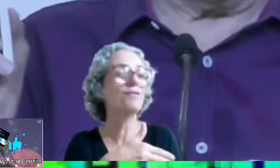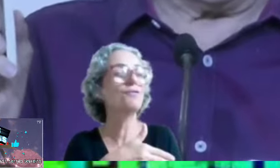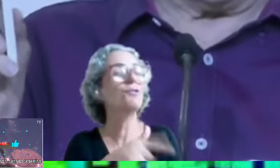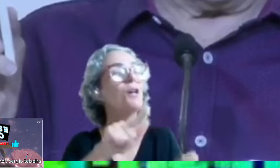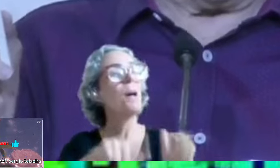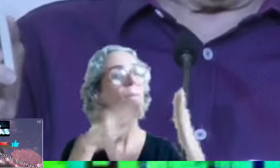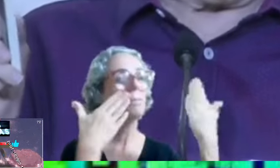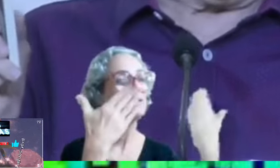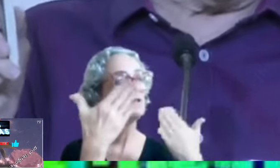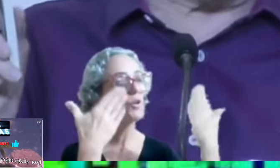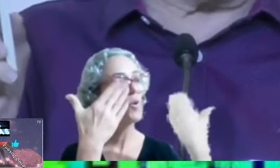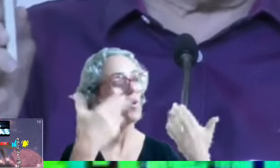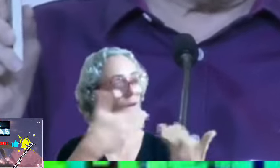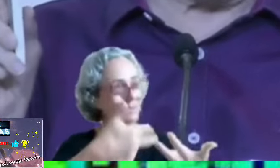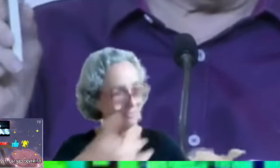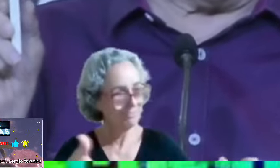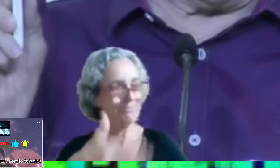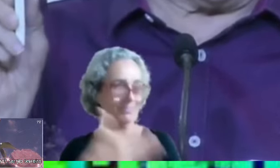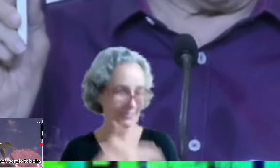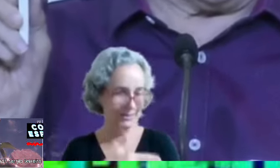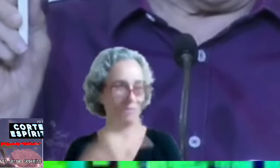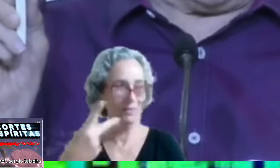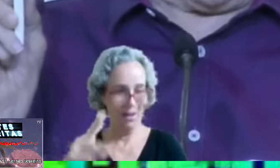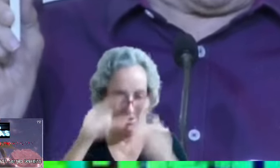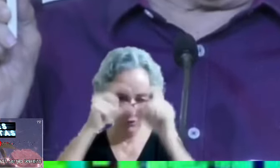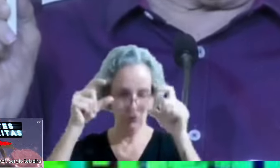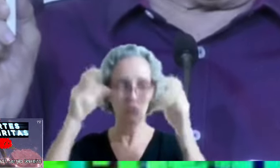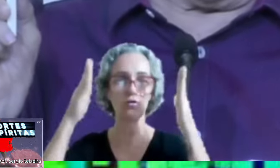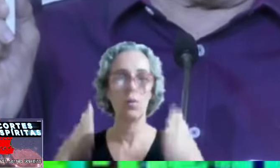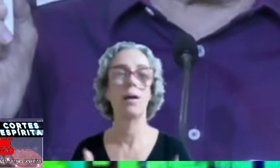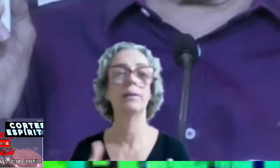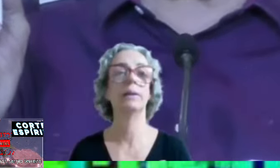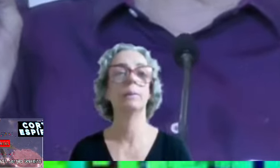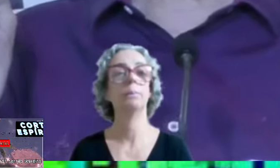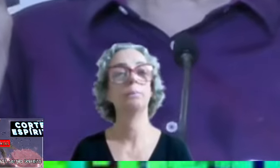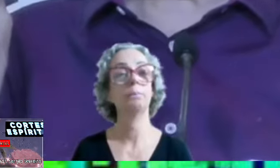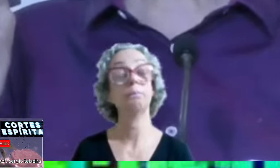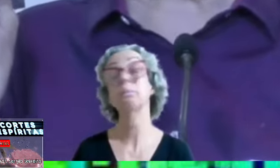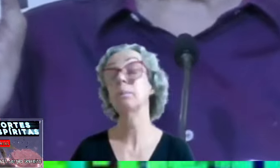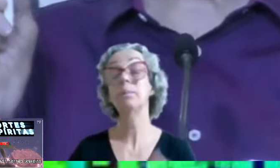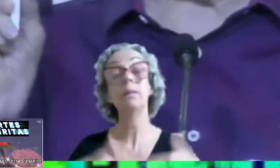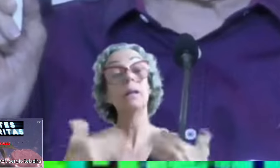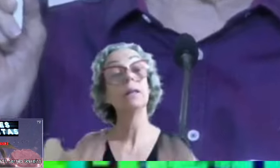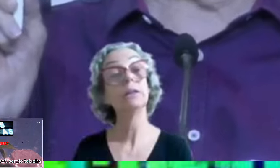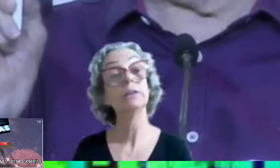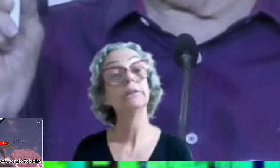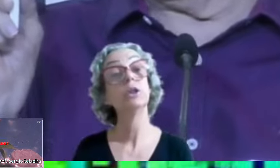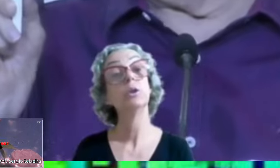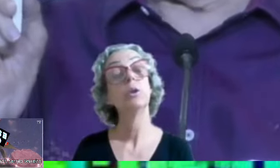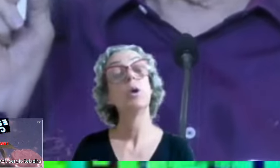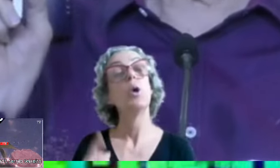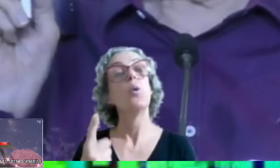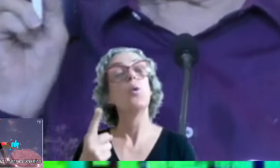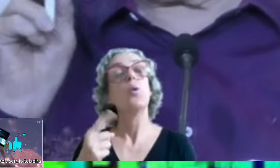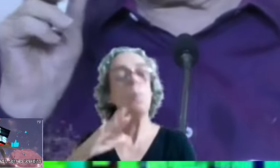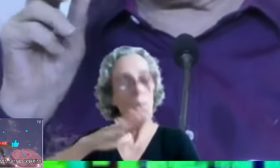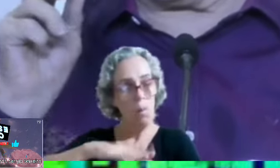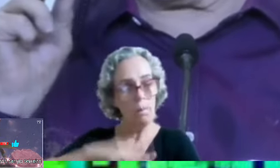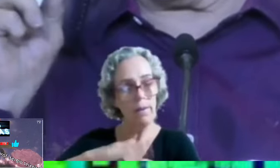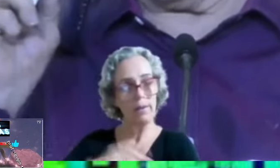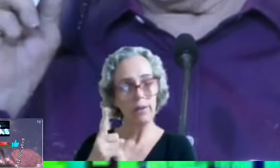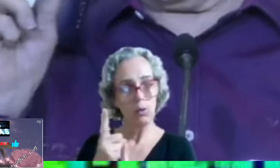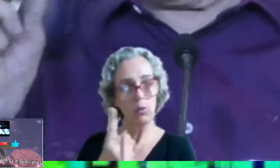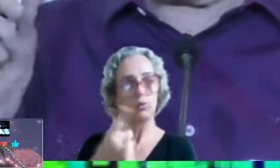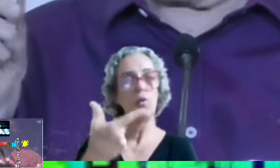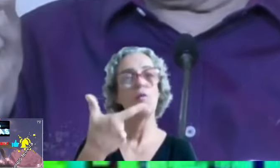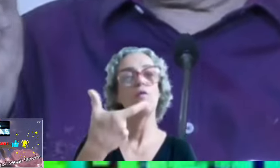Curitiba, no último fim de semana, quando foi realizado o 20º encontro de